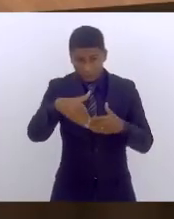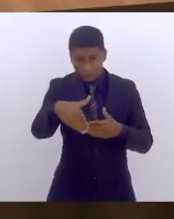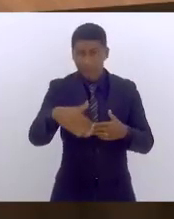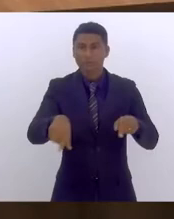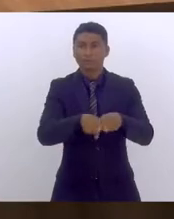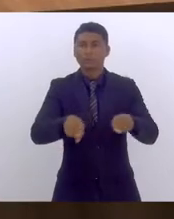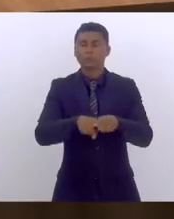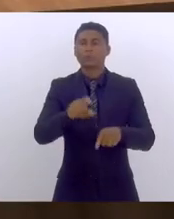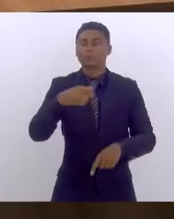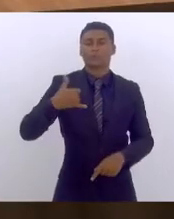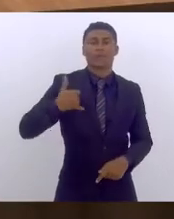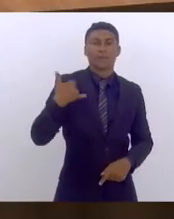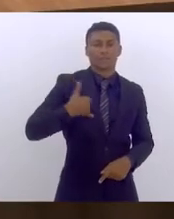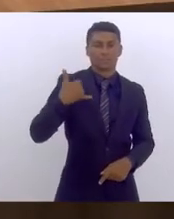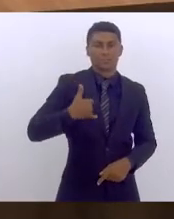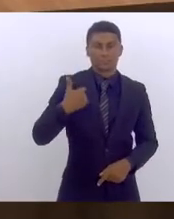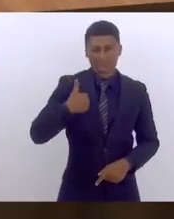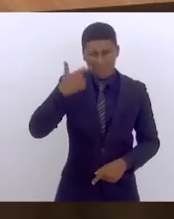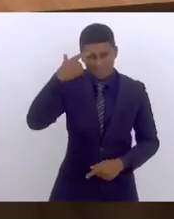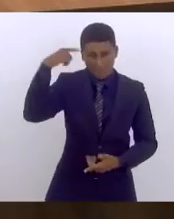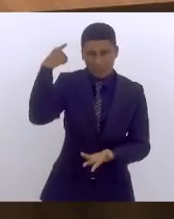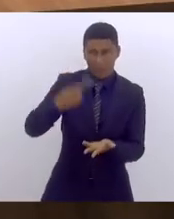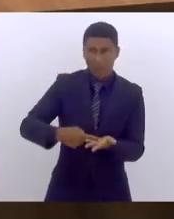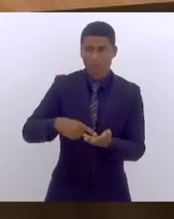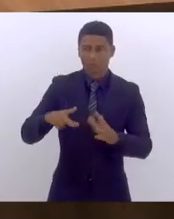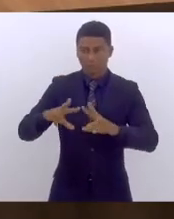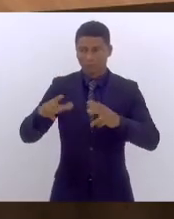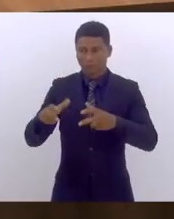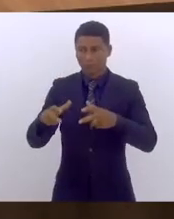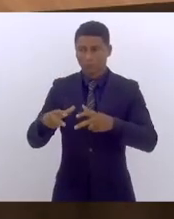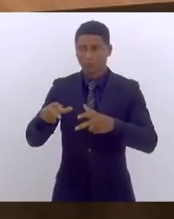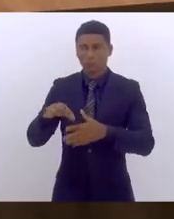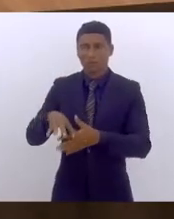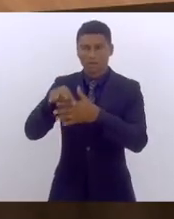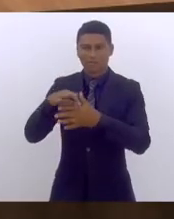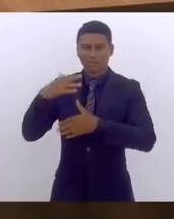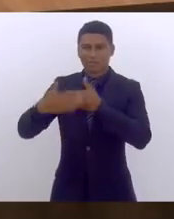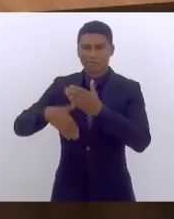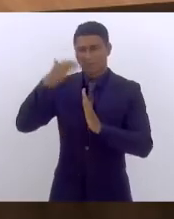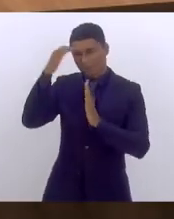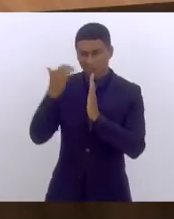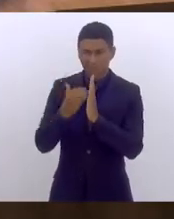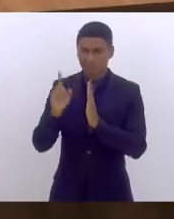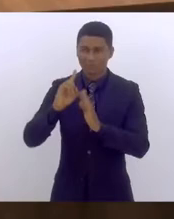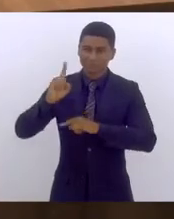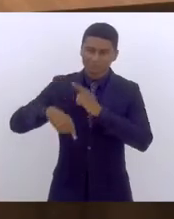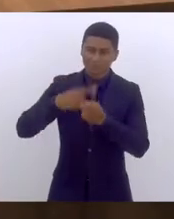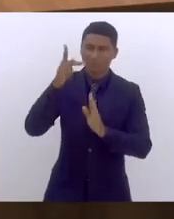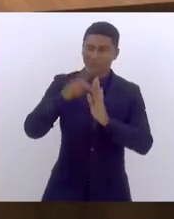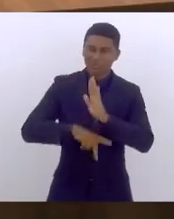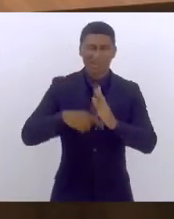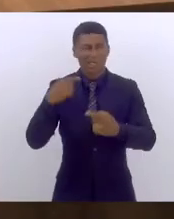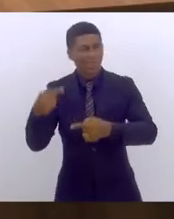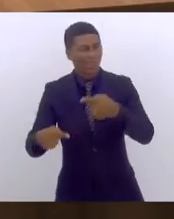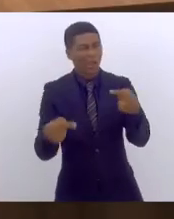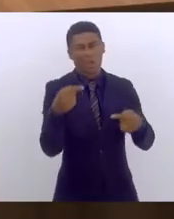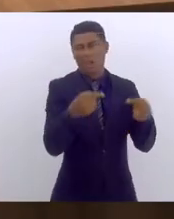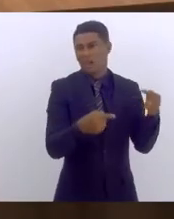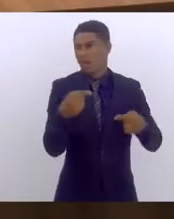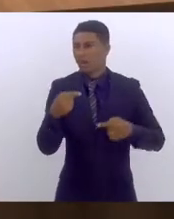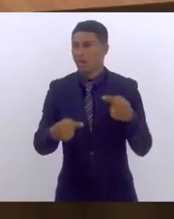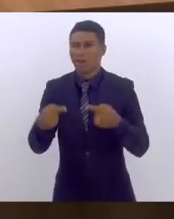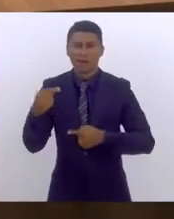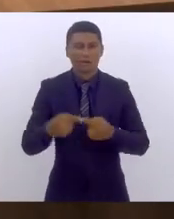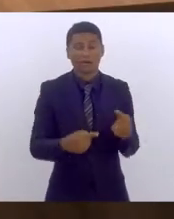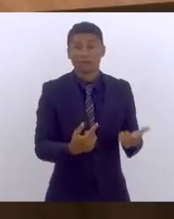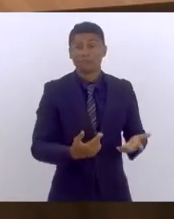da idade. Foi feito um acordo em colégio de líderes, o acordo não foi cumprido, teve projeto autorizativo, voltou, muita discussão nessa casa, e